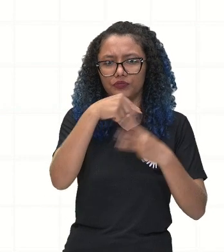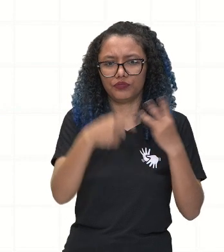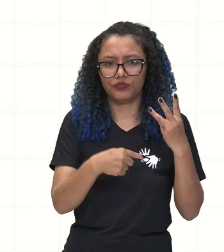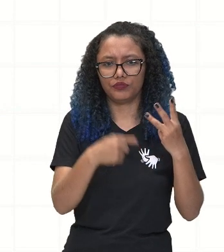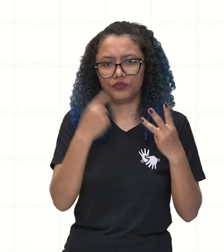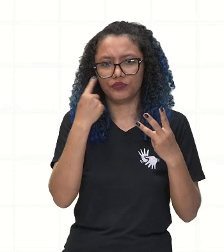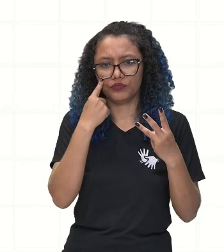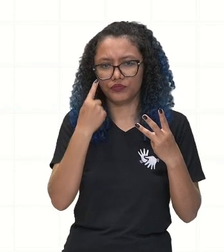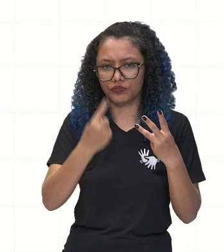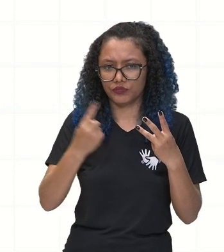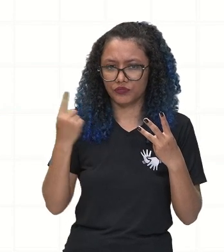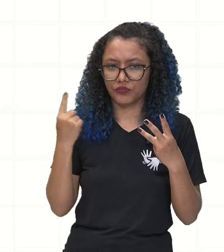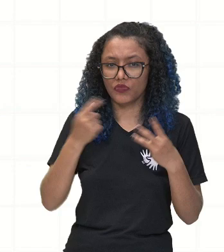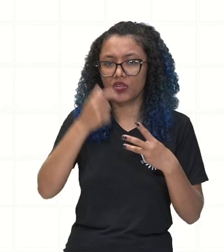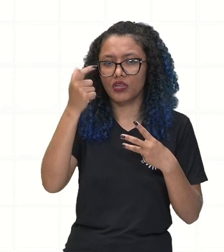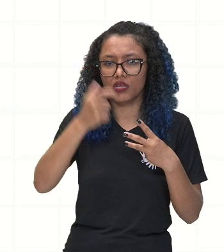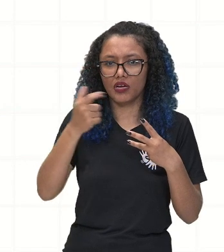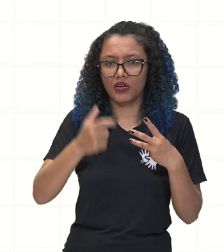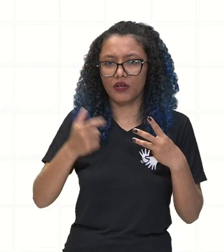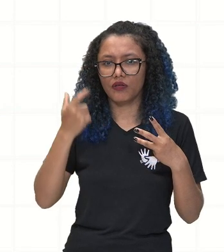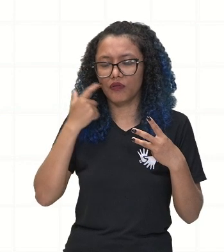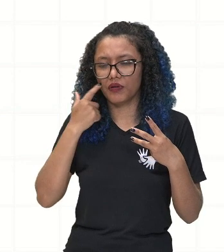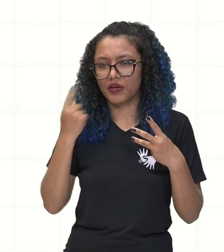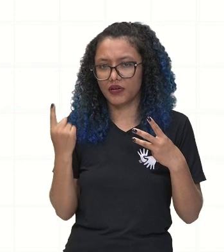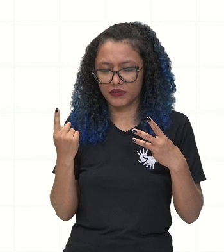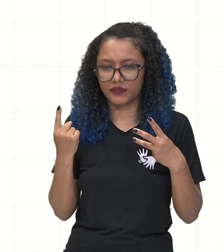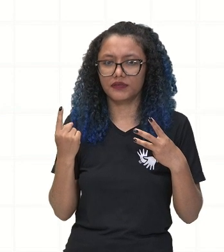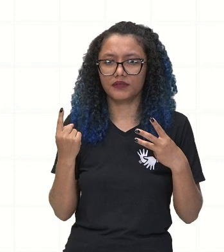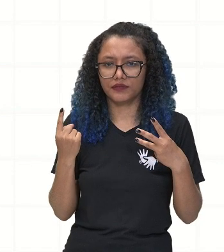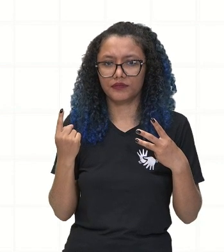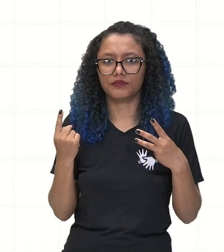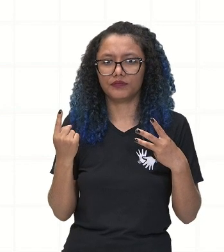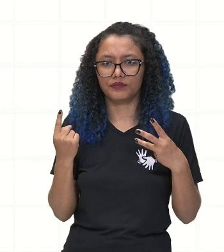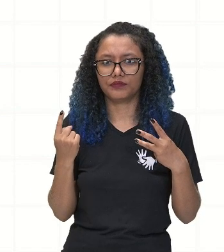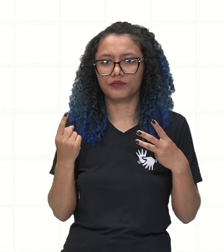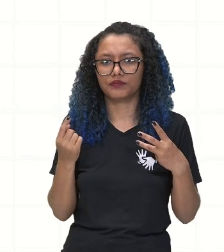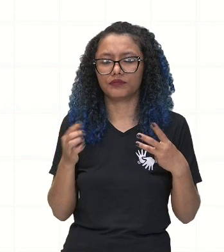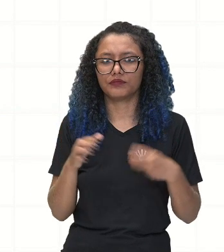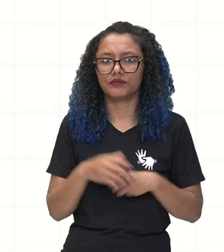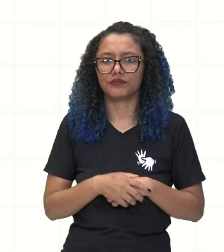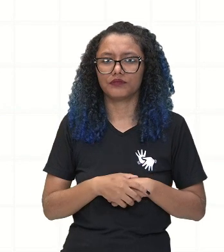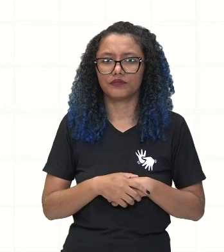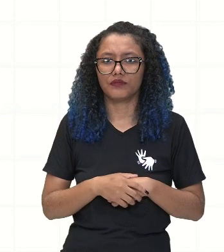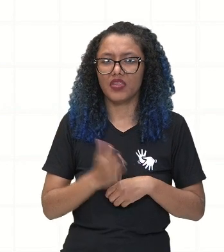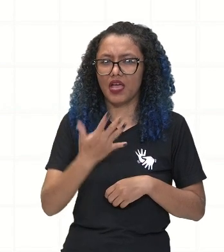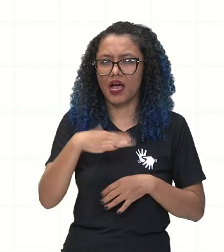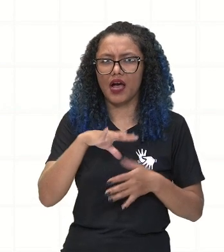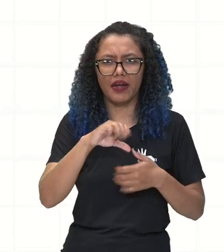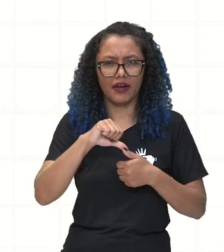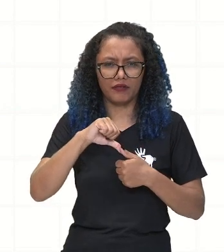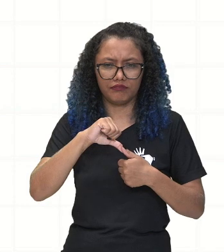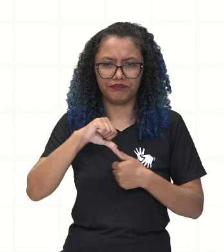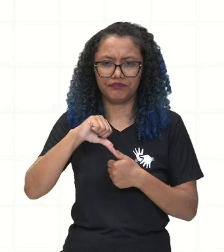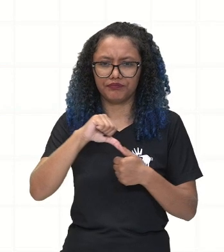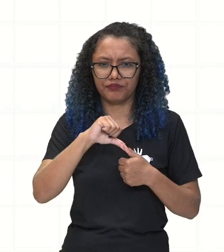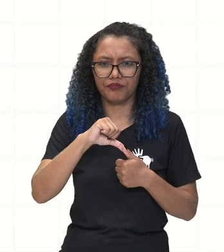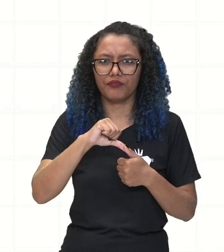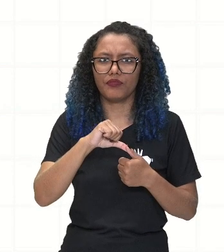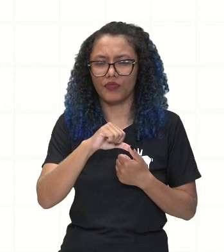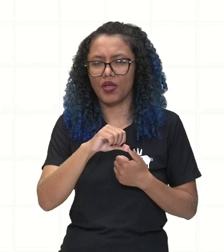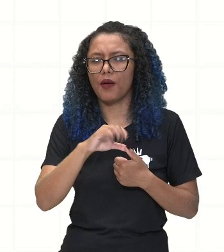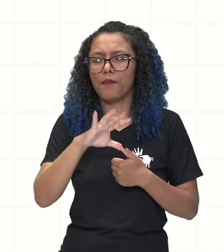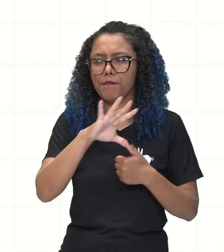Panamá, e Veracruz, que é justamente bem aqui, ó, que fica aqui na região ali da América Central para a América do